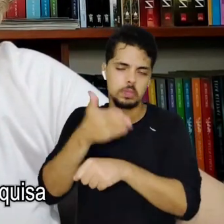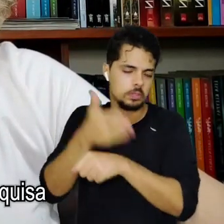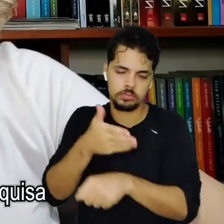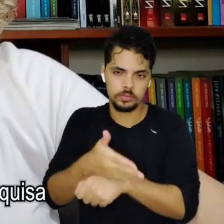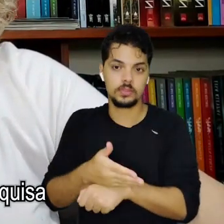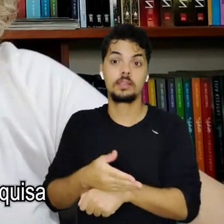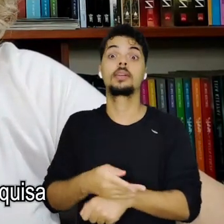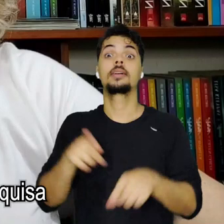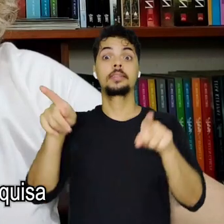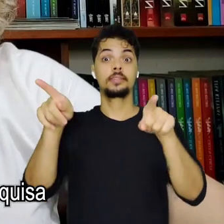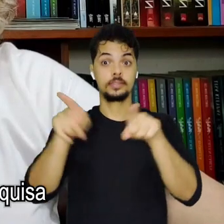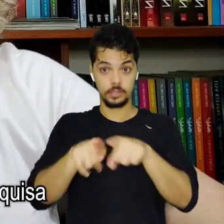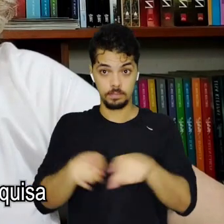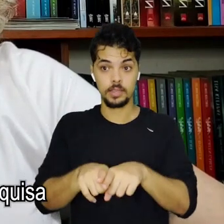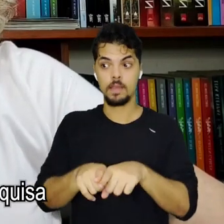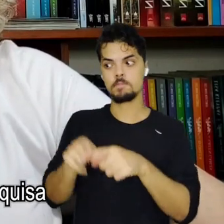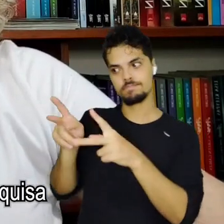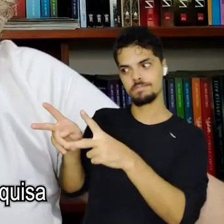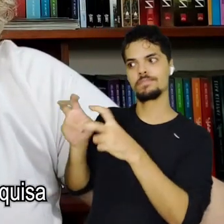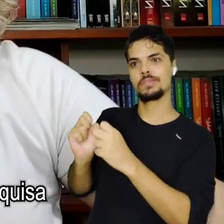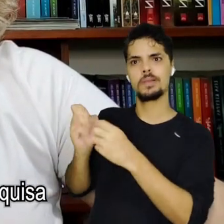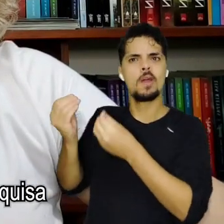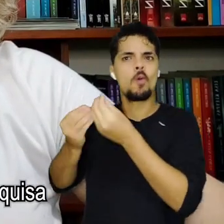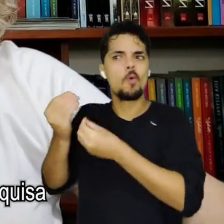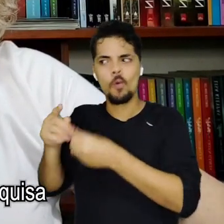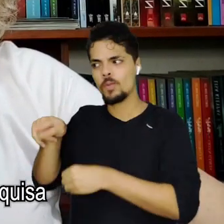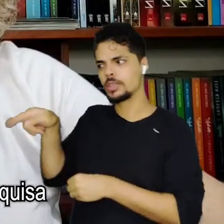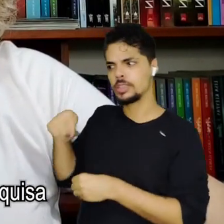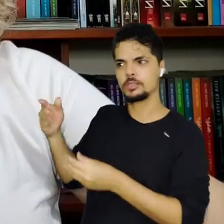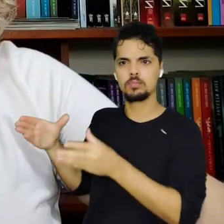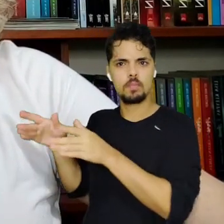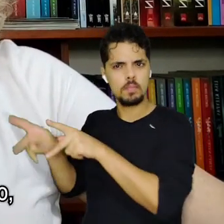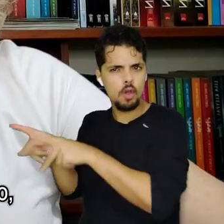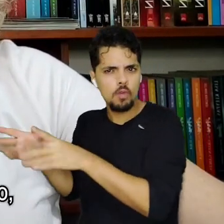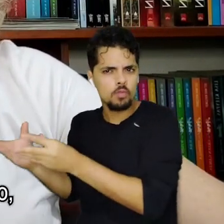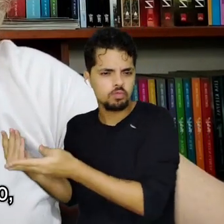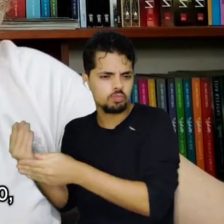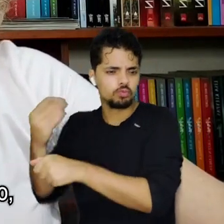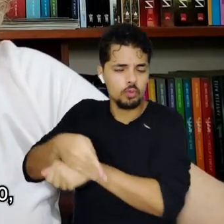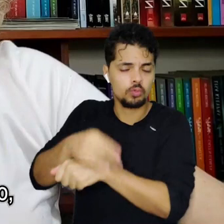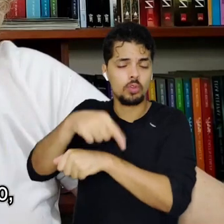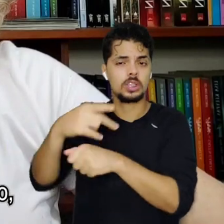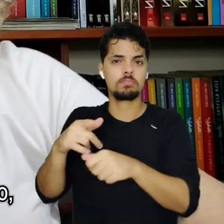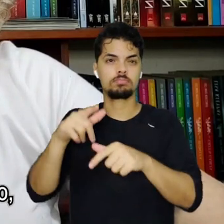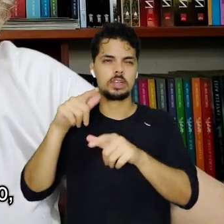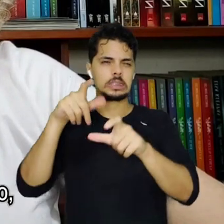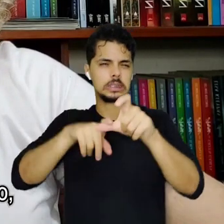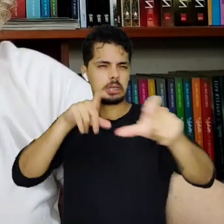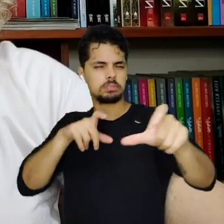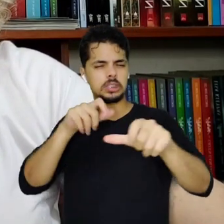da identidade dessa população. Paulatina a esta pesquisa, pode-se realizar a análise do